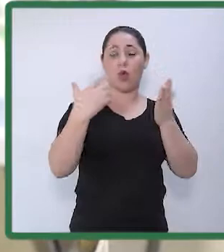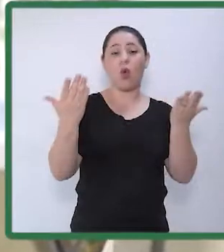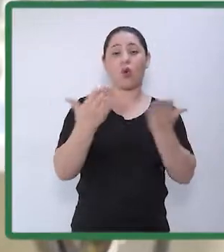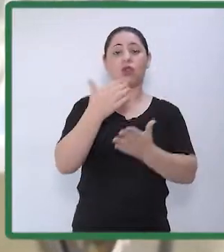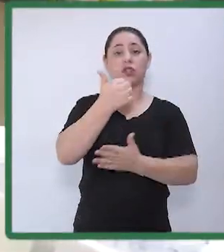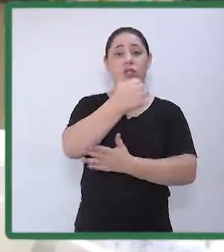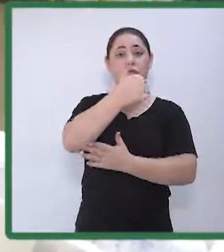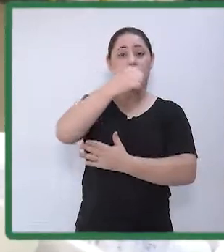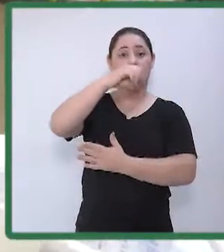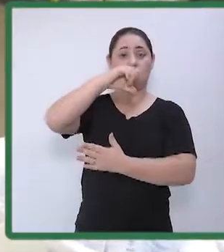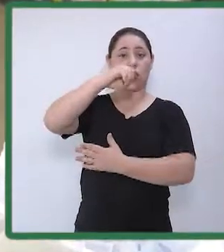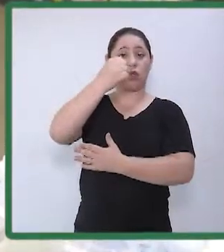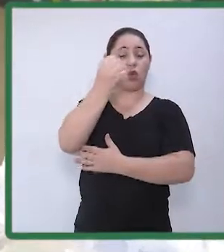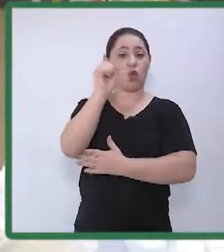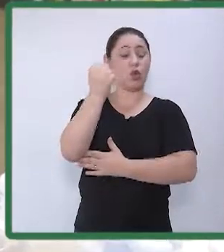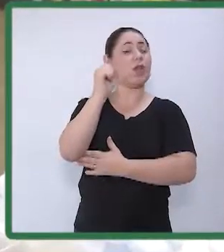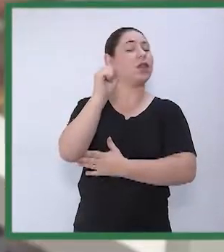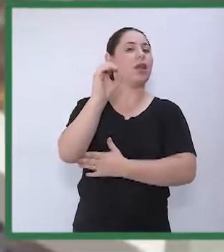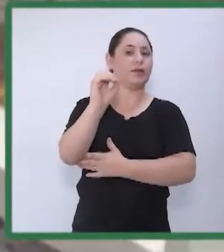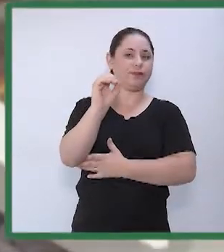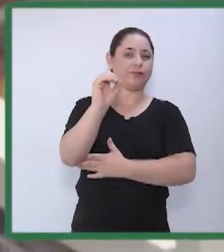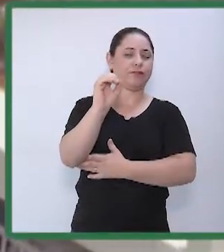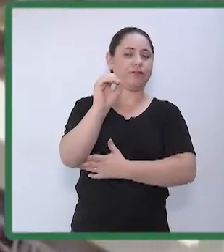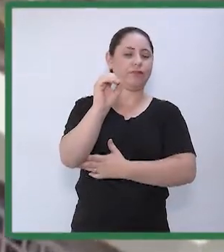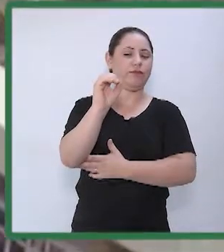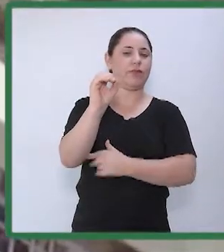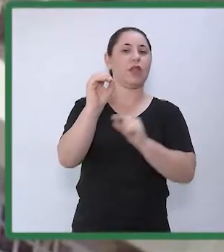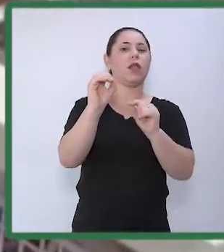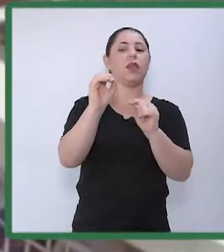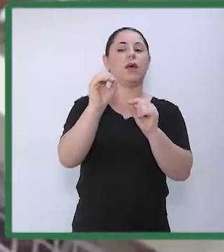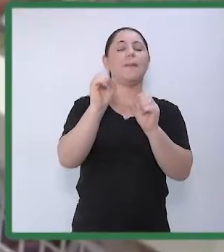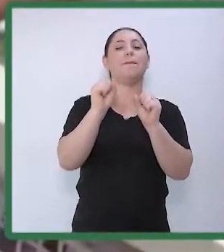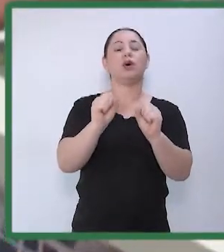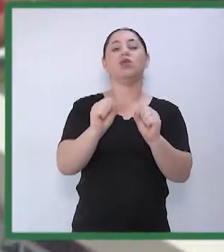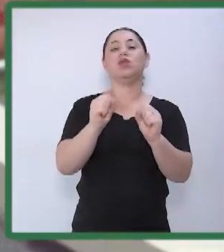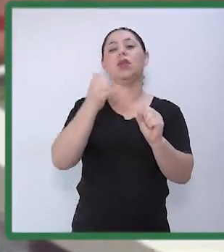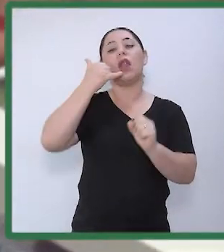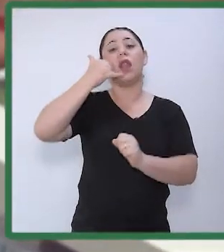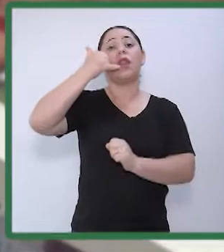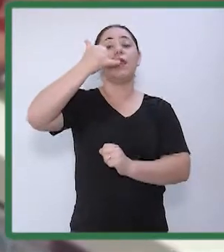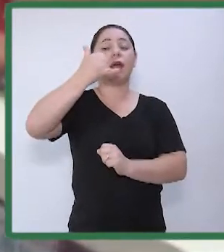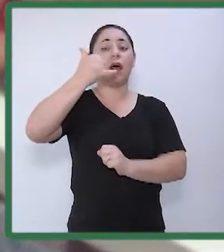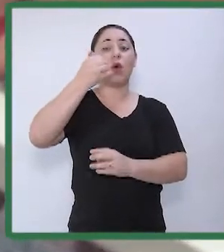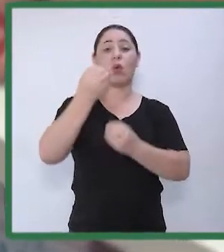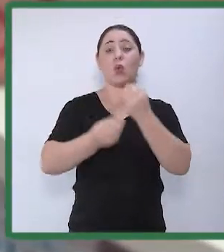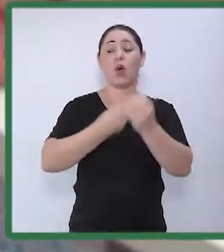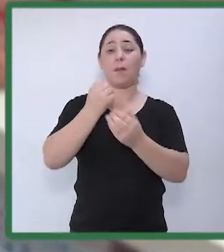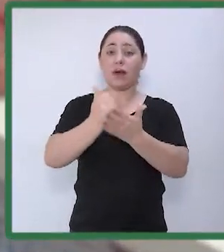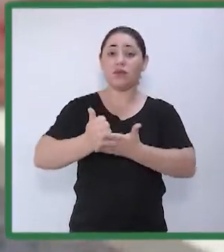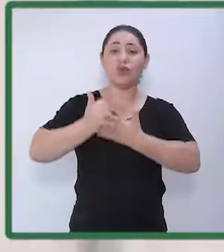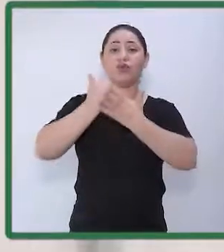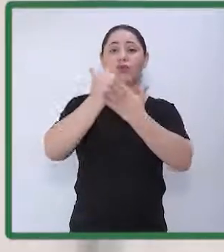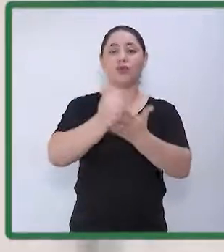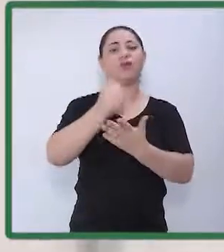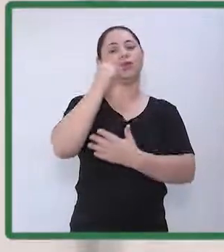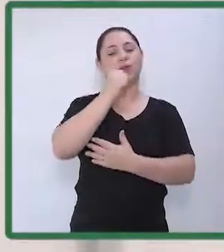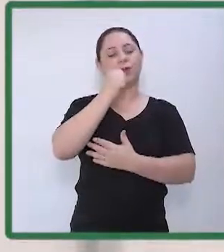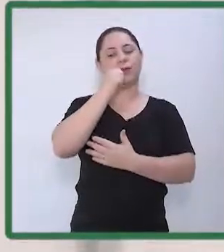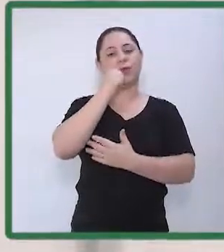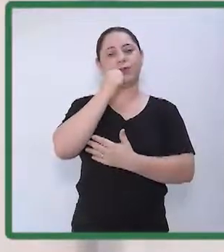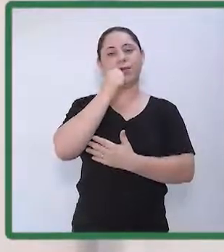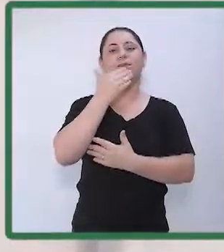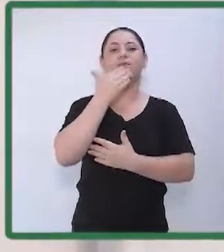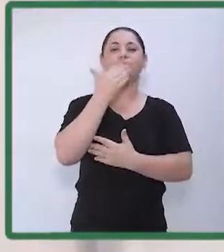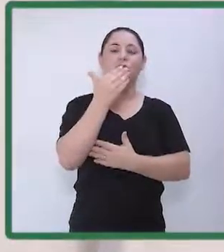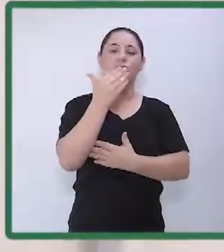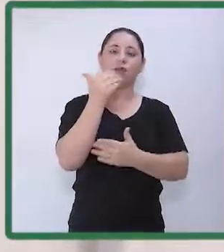temos aí o 190, o 180, para poder, de alguma forma, ajudar essa